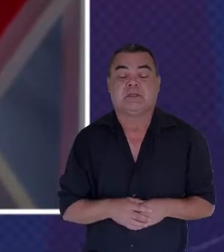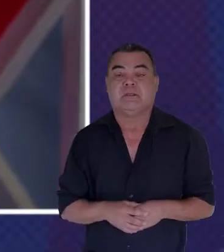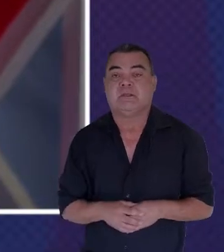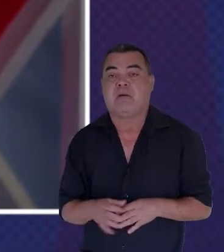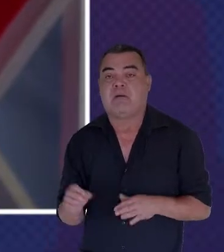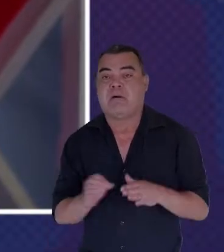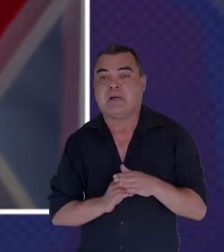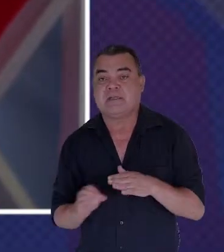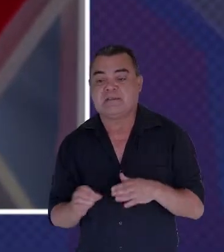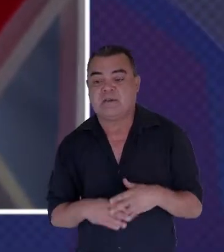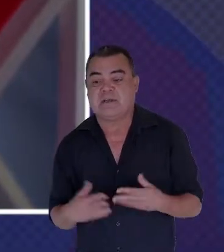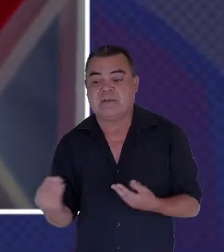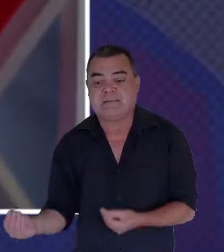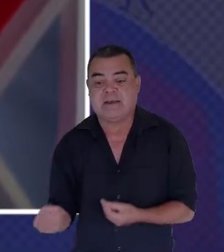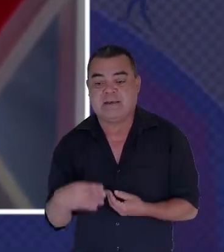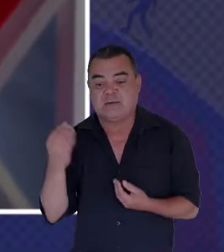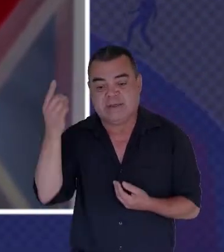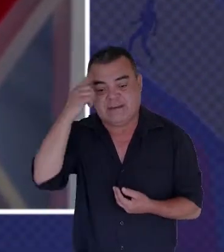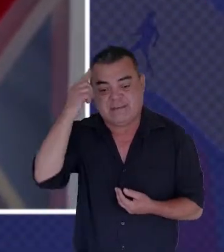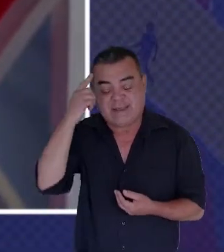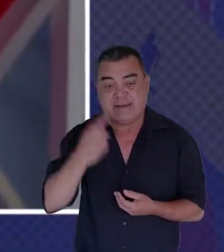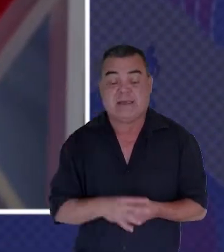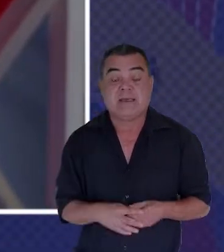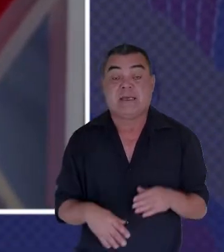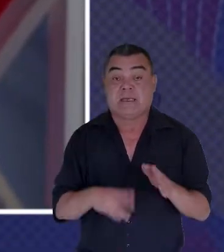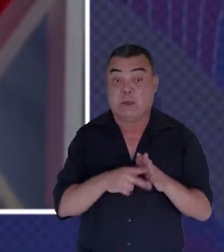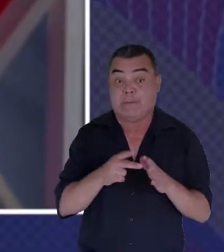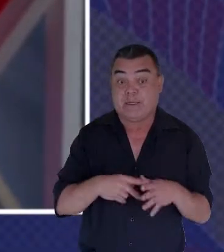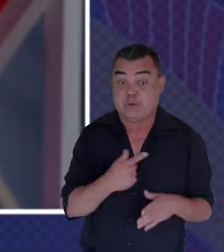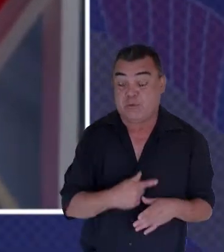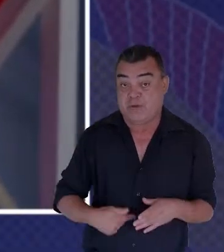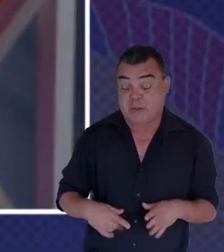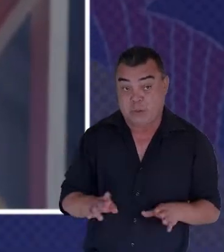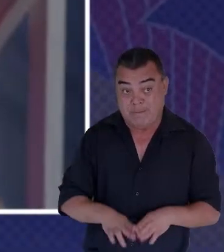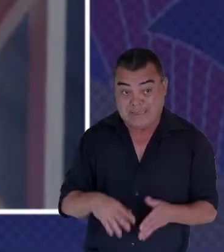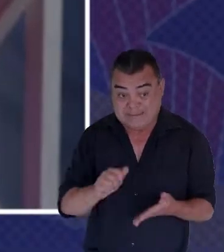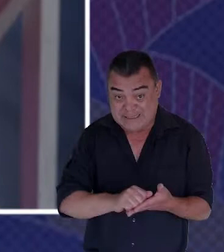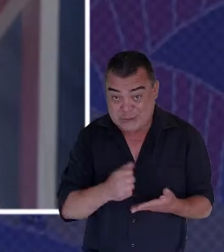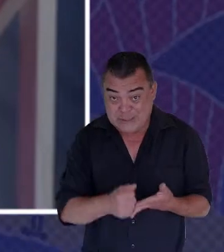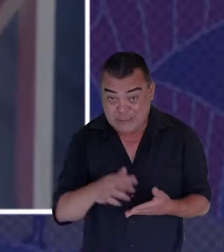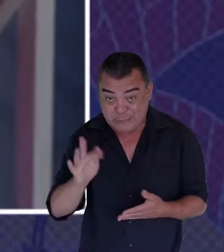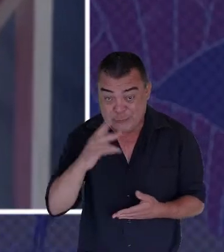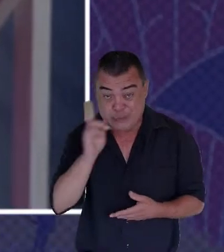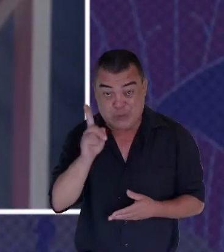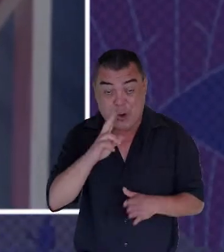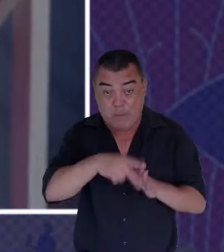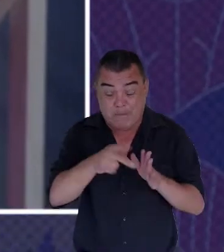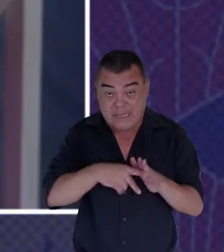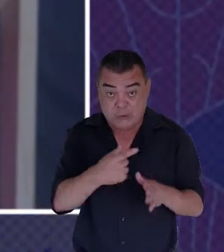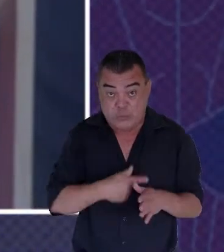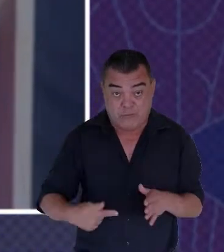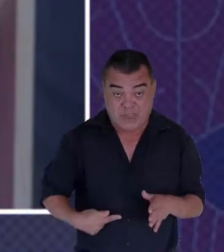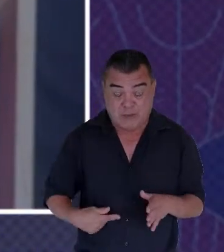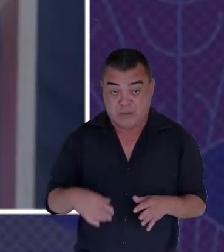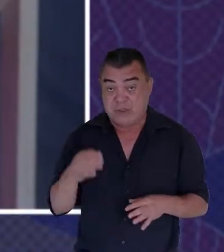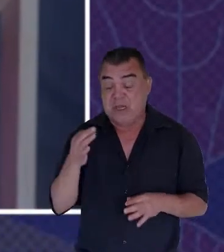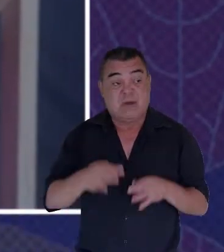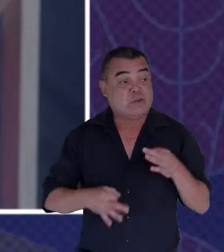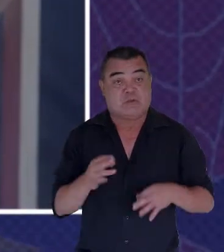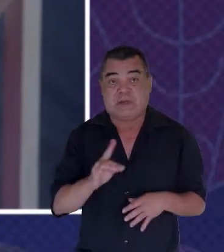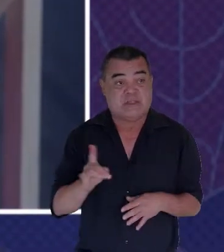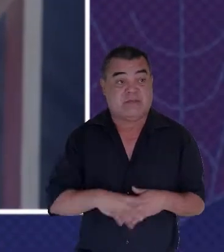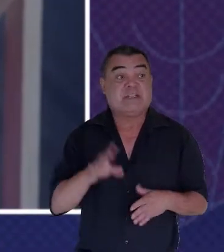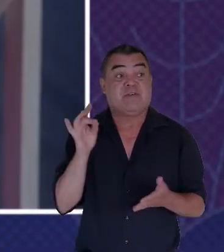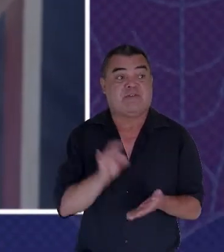vem dando ideias de planos de governo mas agenda de futuro João plano de governo é uma agenda Legislativa aí de